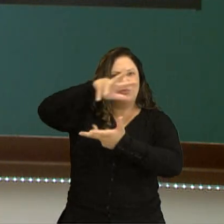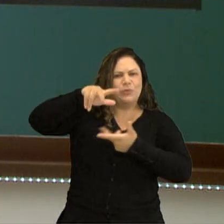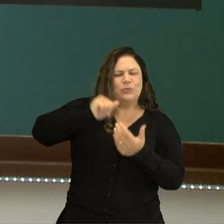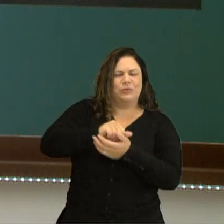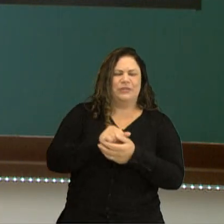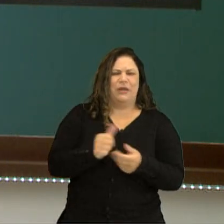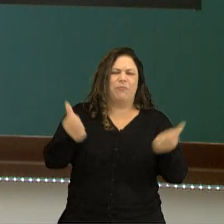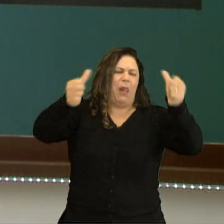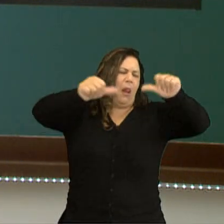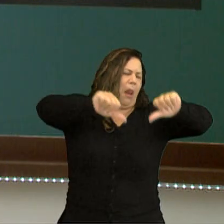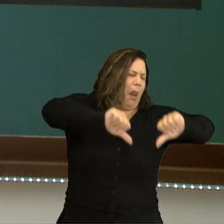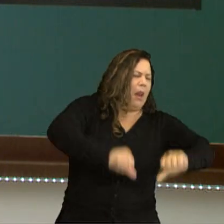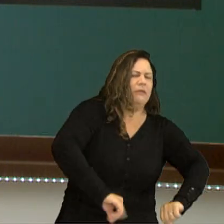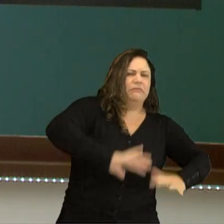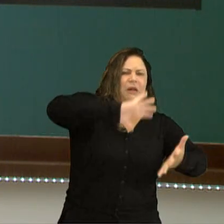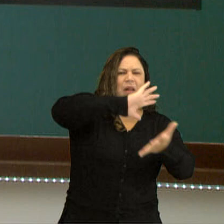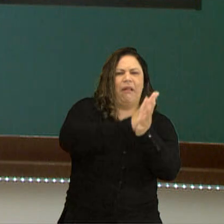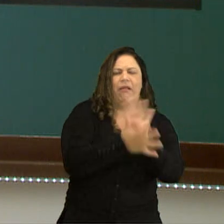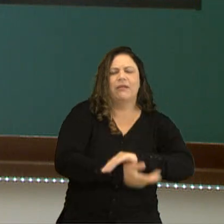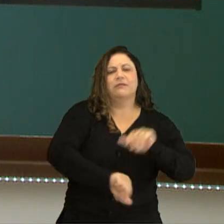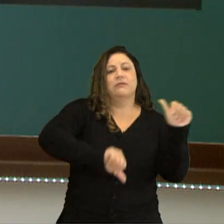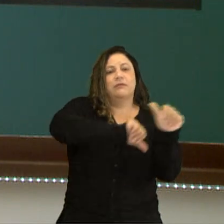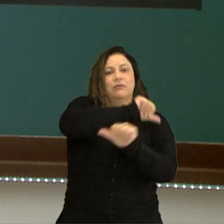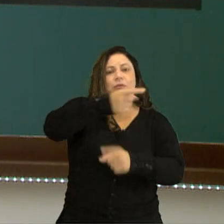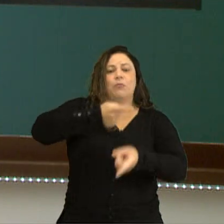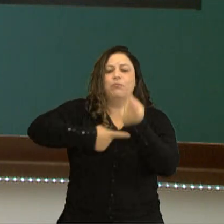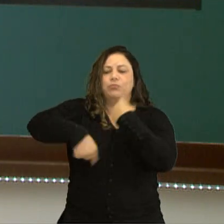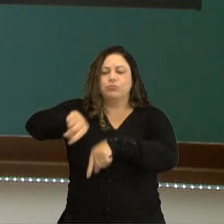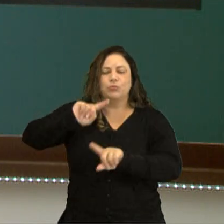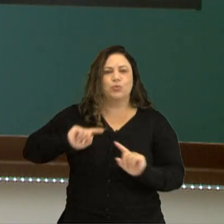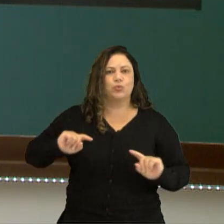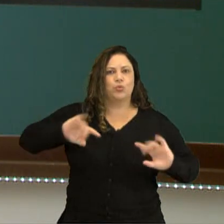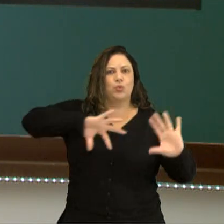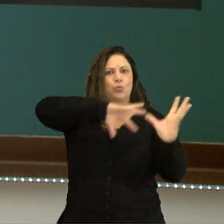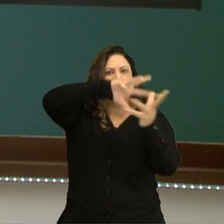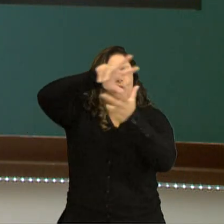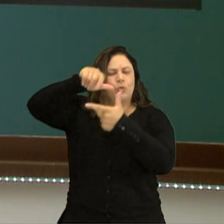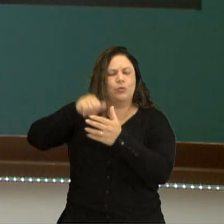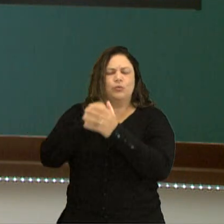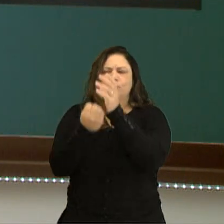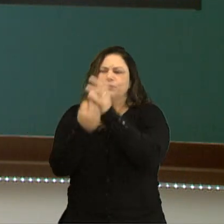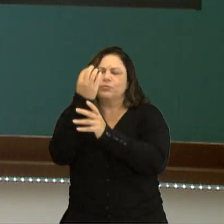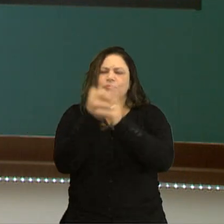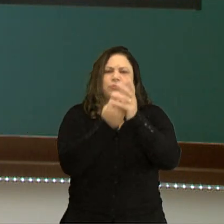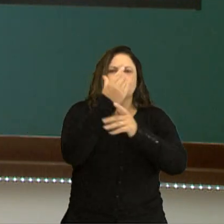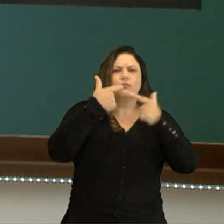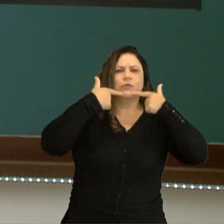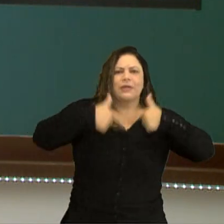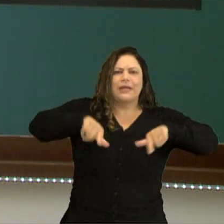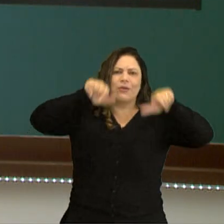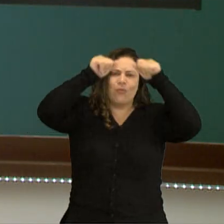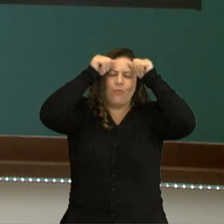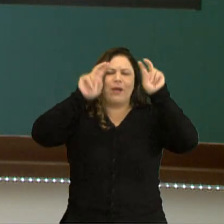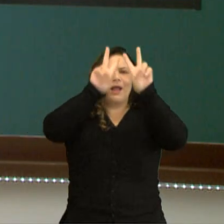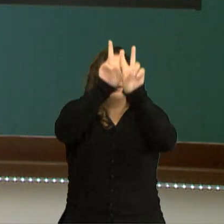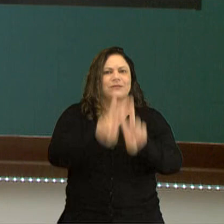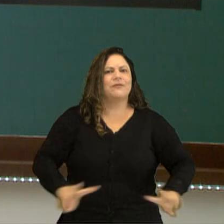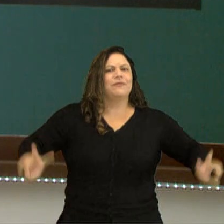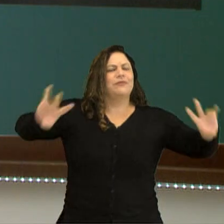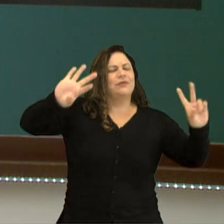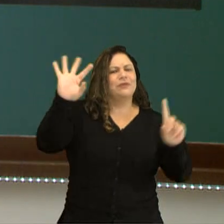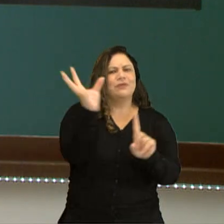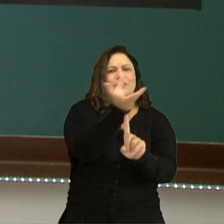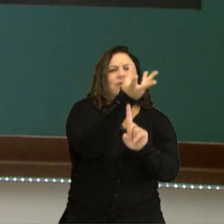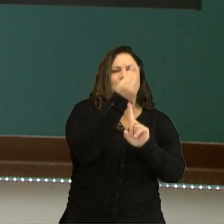após 1945, temos o surgimento de linguagens artísticas que vão propor novas formas de pensar a